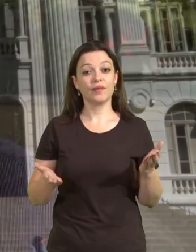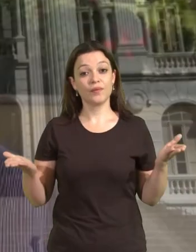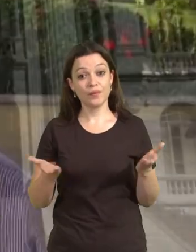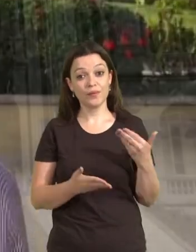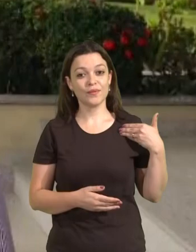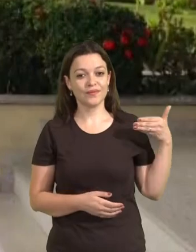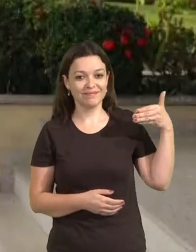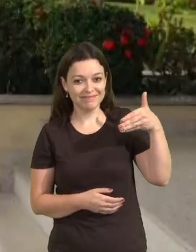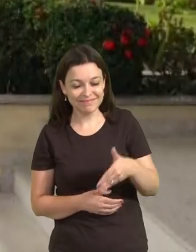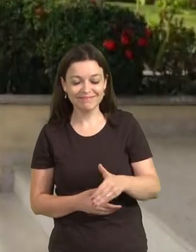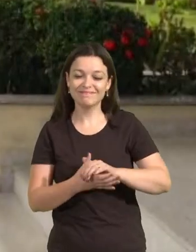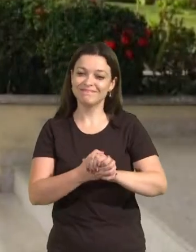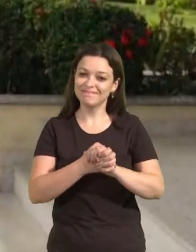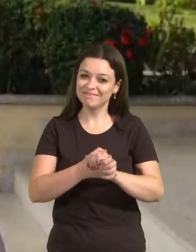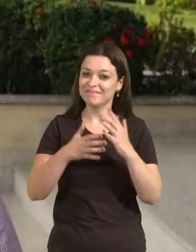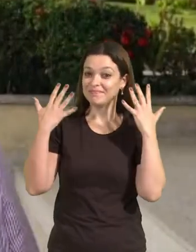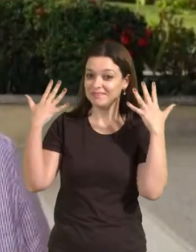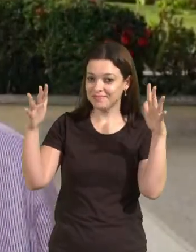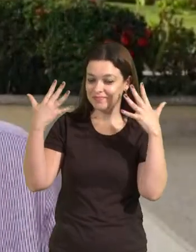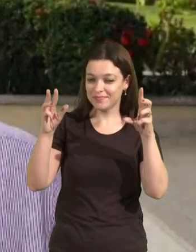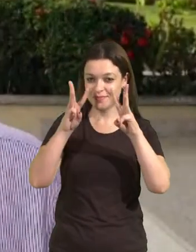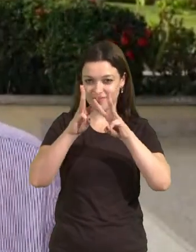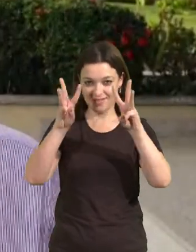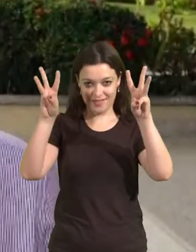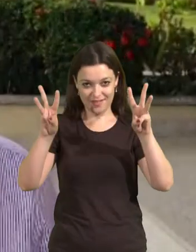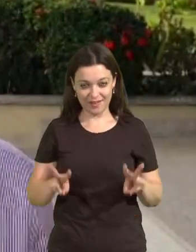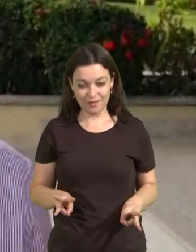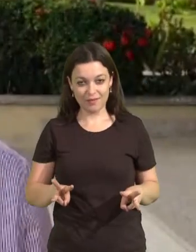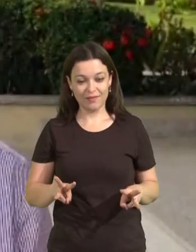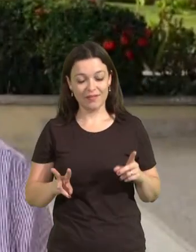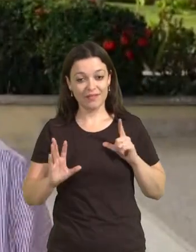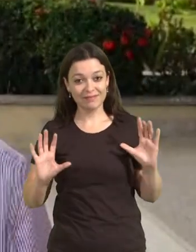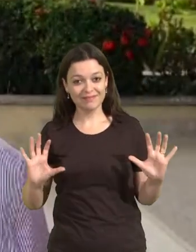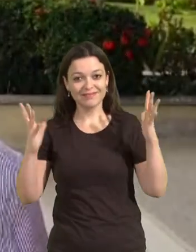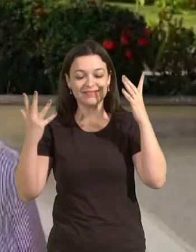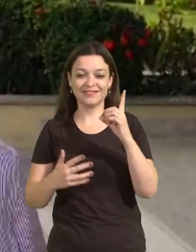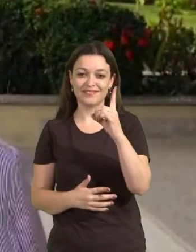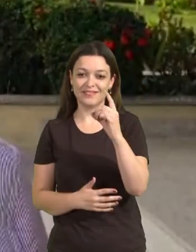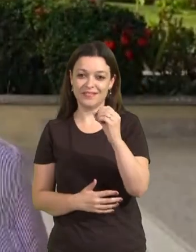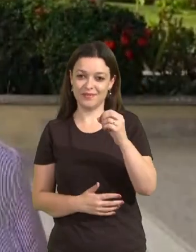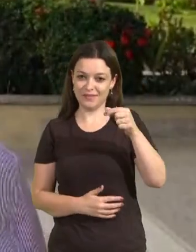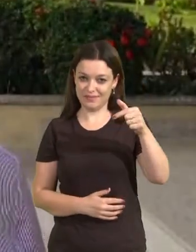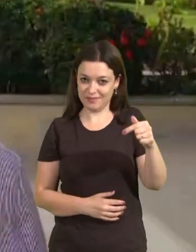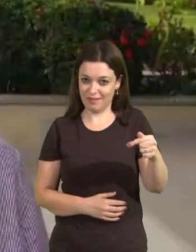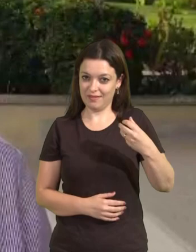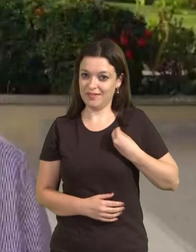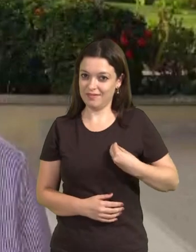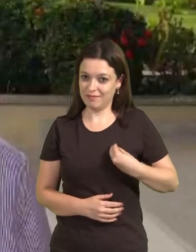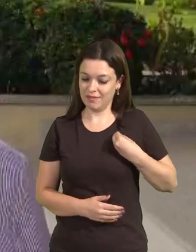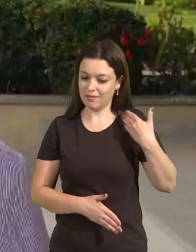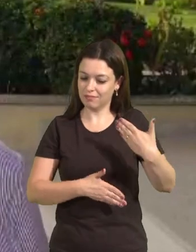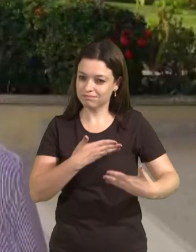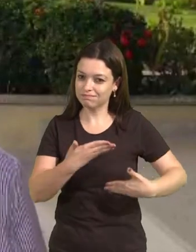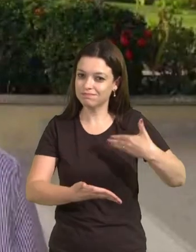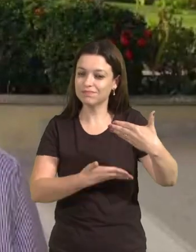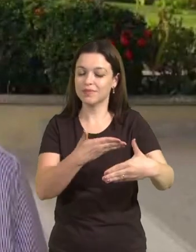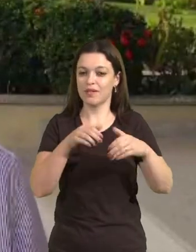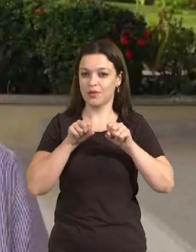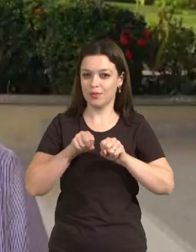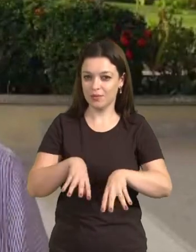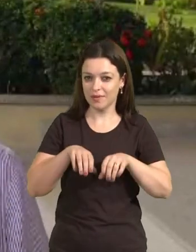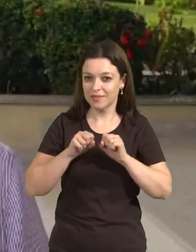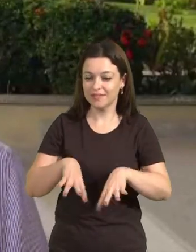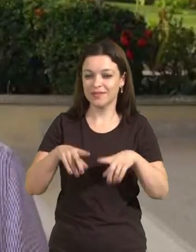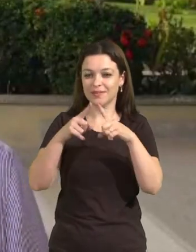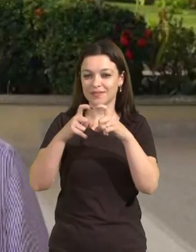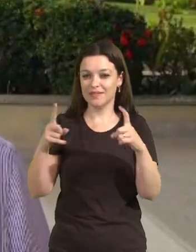Estamos aqui para cumprimentar a Universidade Federal do Paraná pelos 107 anos de existência. Uma grande jornada pela educação, pela ciência e